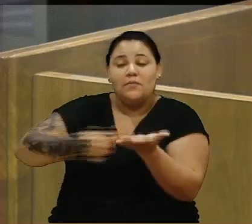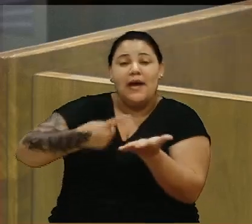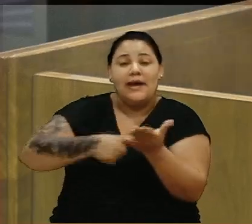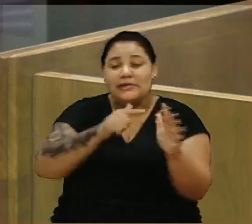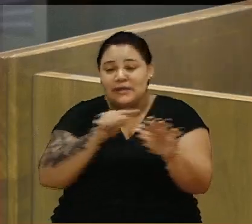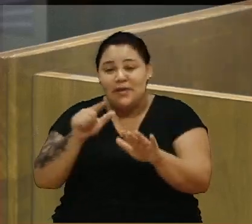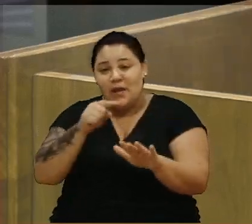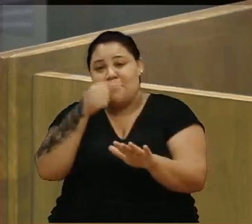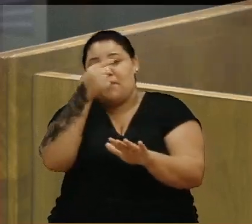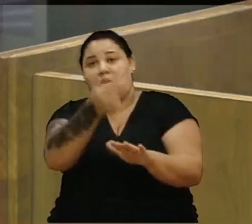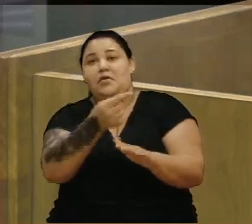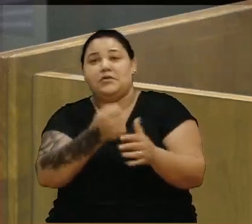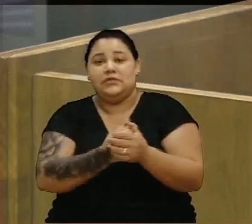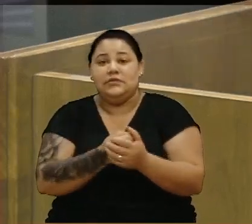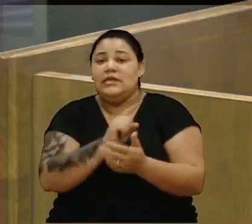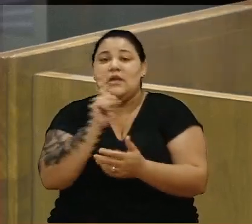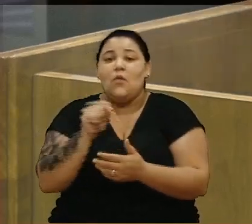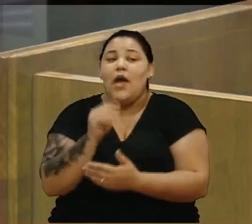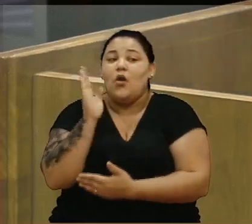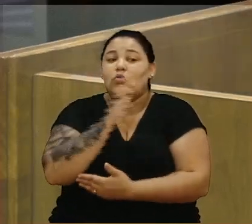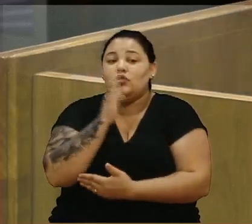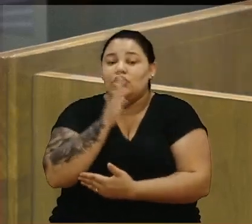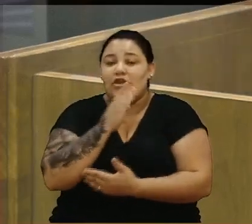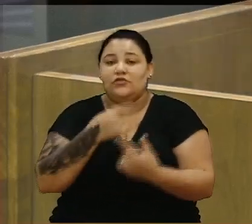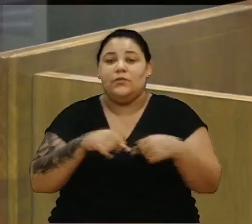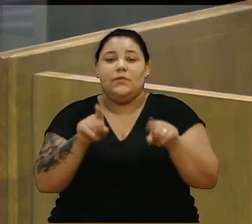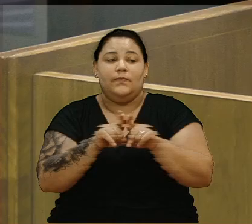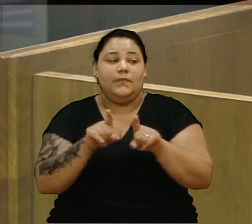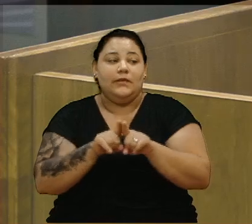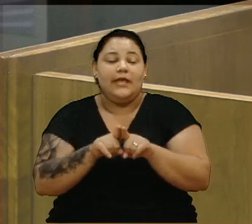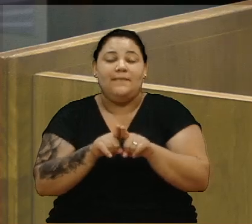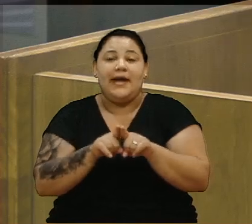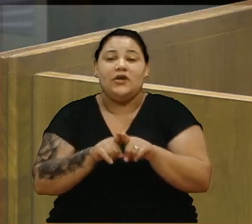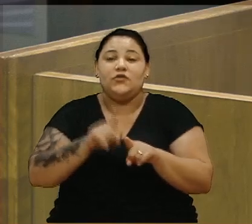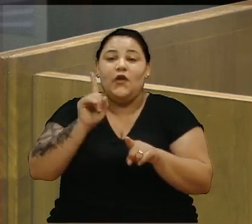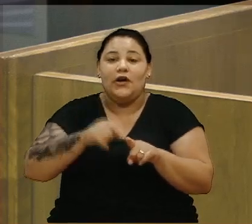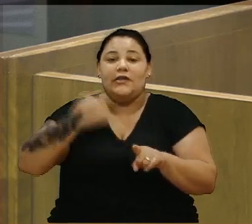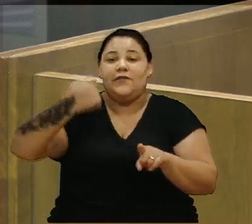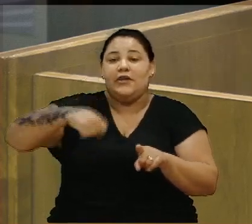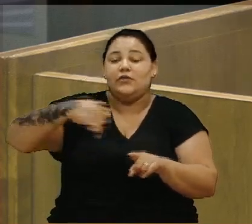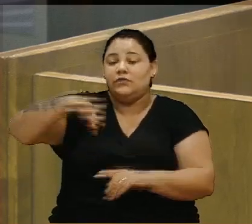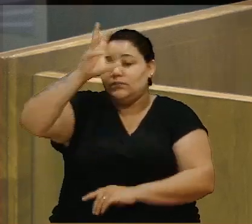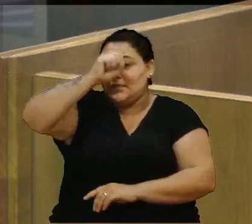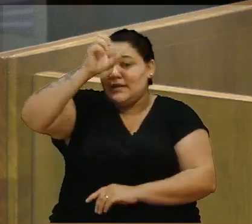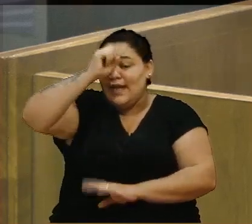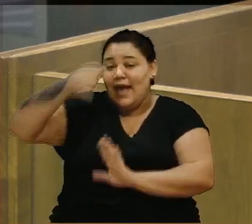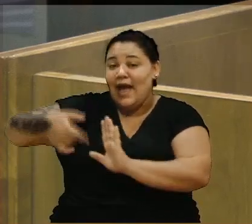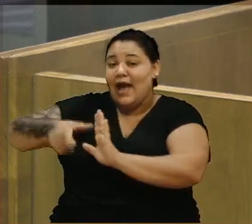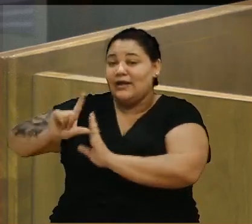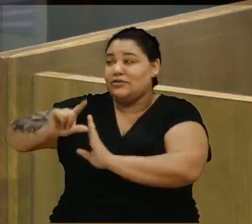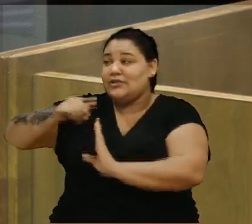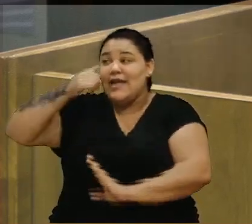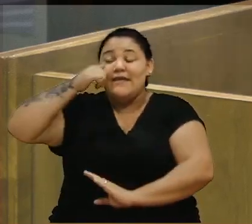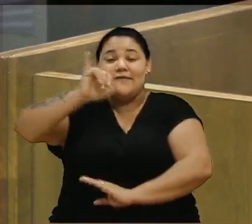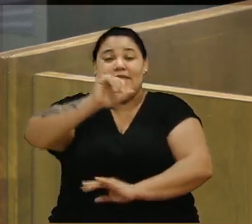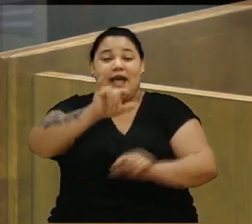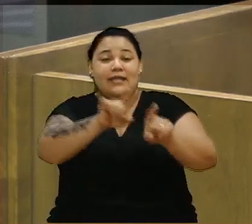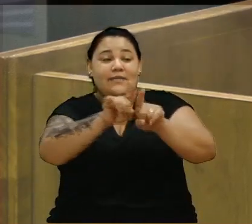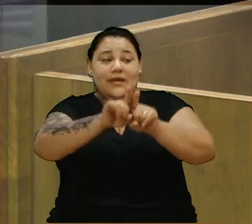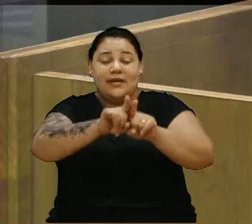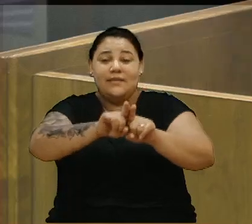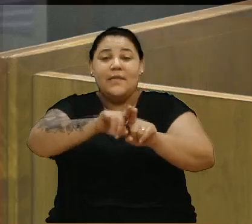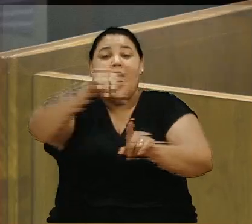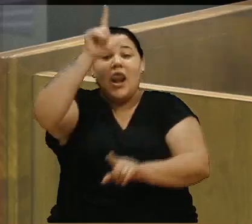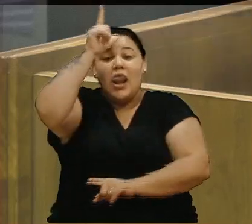que vem, se não é algo urgente. Nós precisamos aprender a trabalhar na prevenção. Trabalhando preventivamente, nós vamos